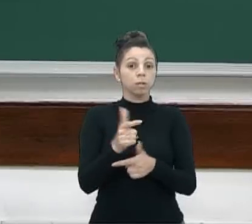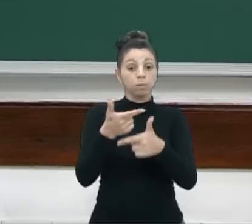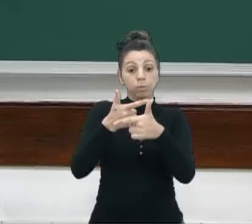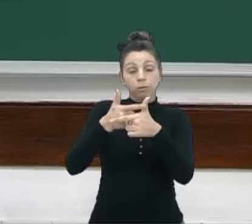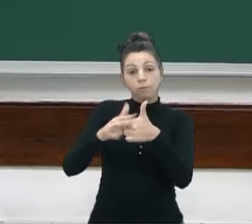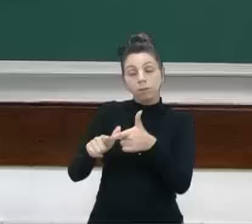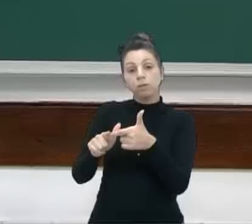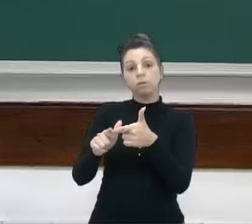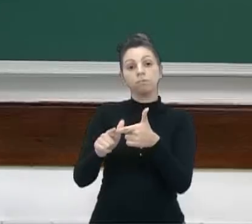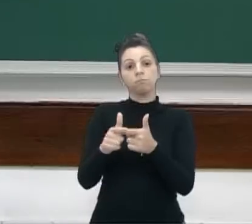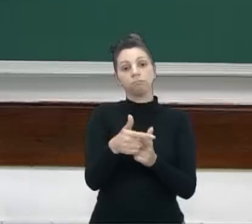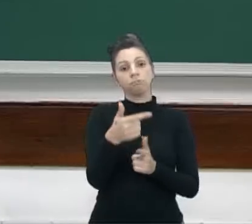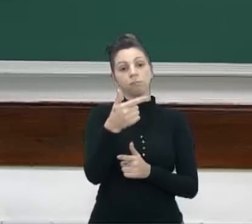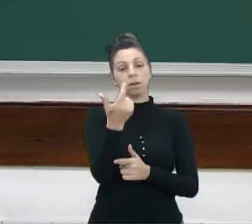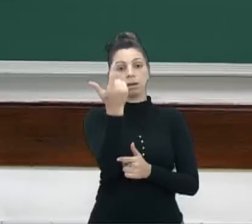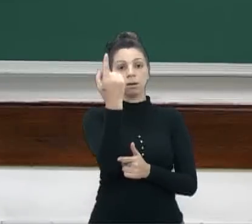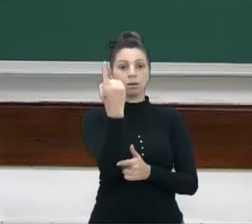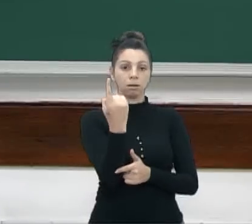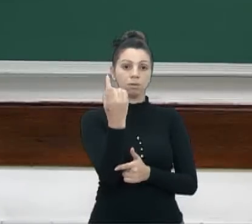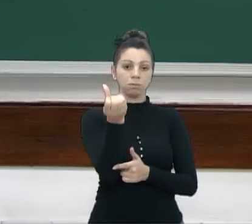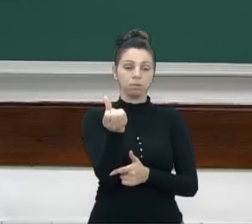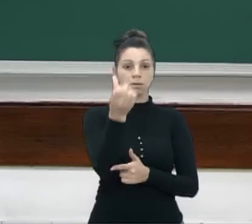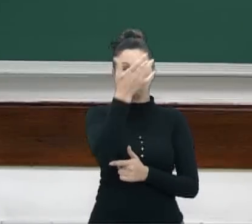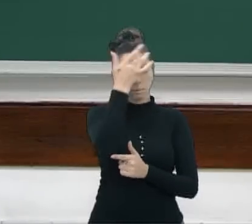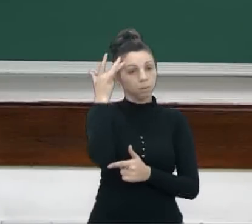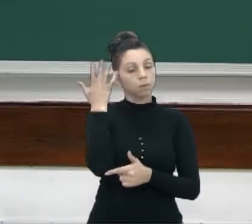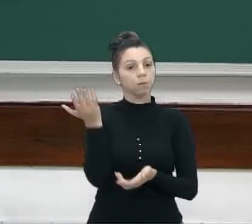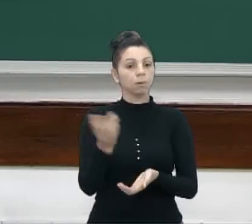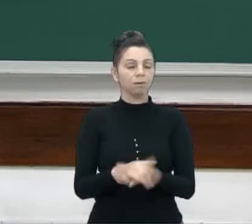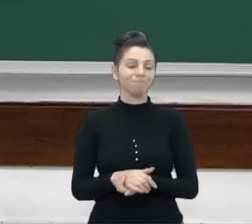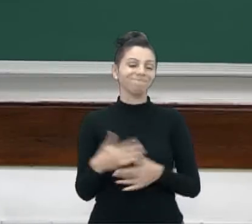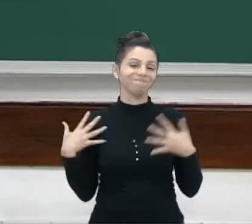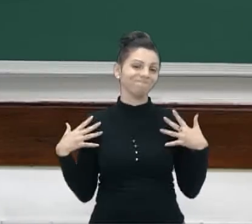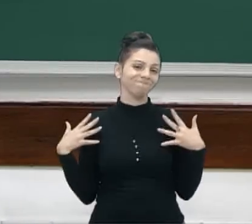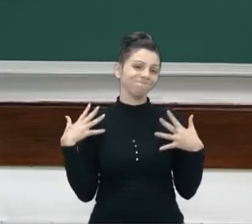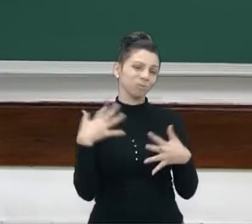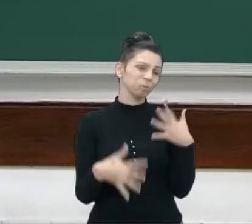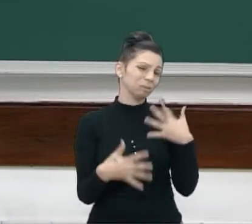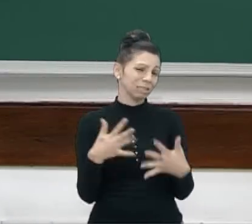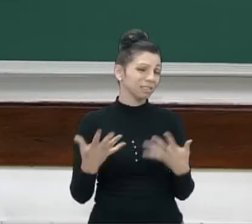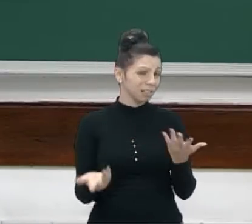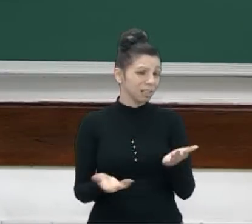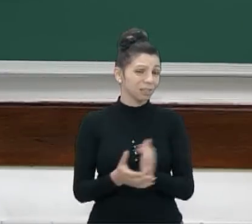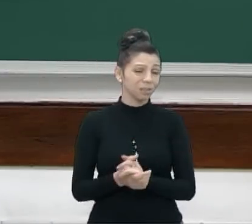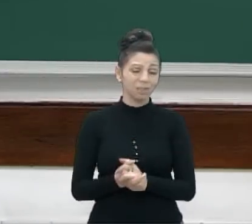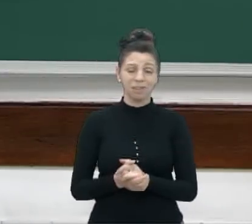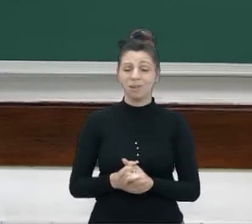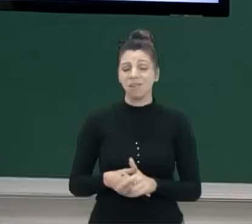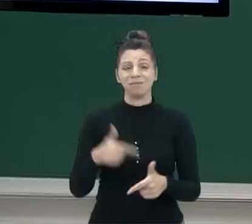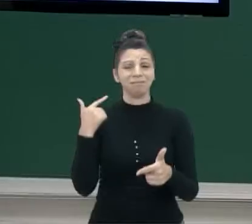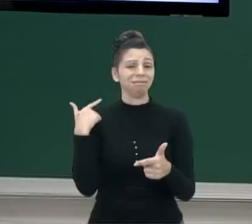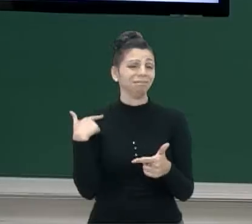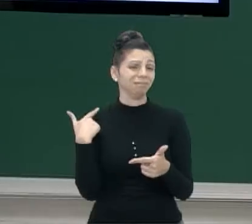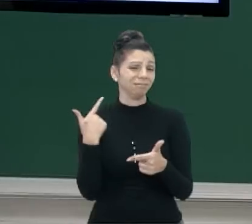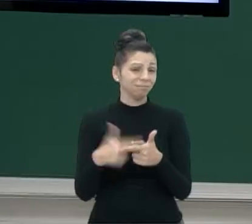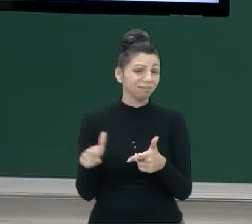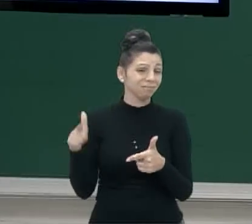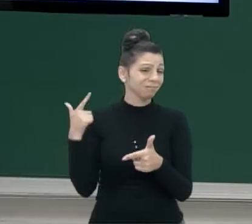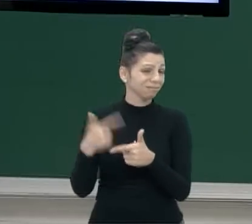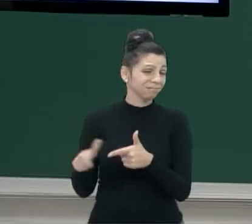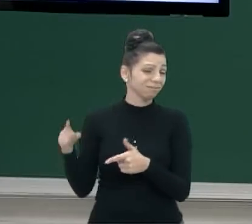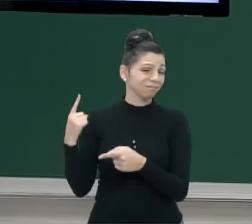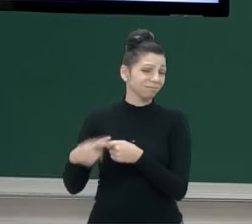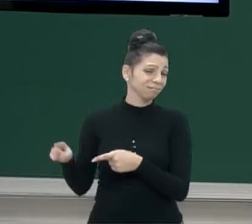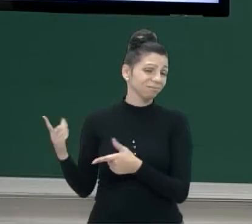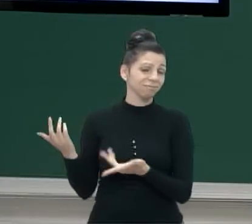para 16 pessoas. Meu Deus, que complicado. Professora, dá muito trabalho dividir assim,